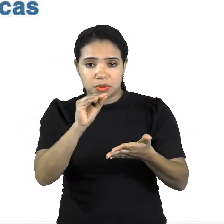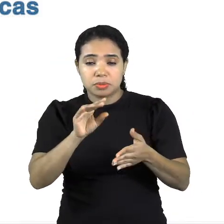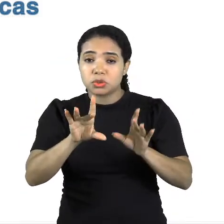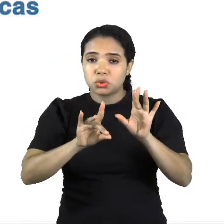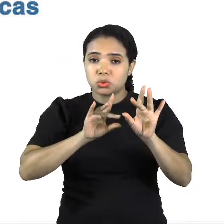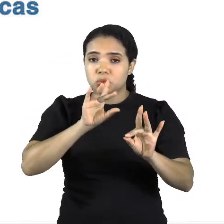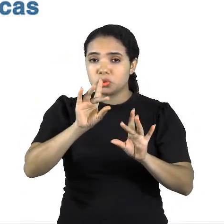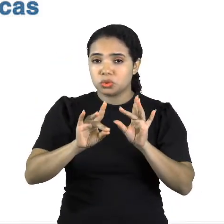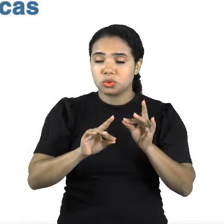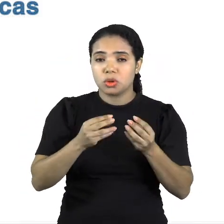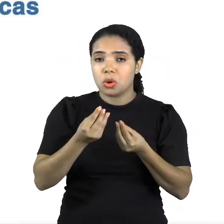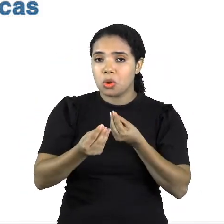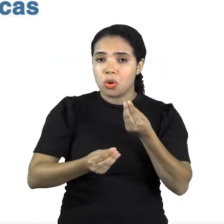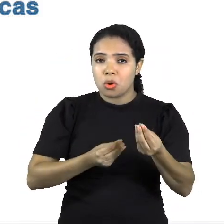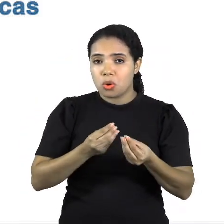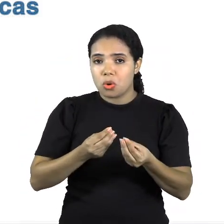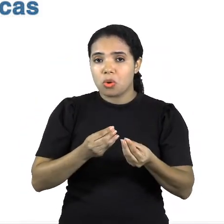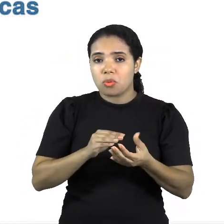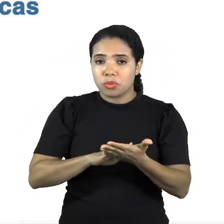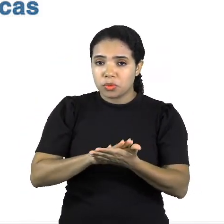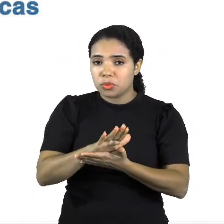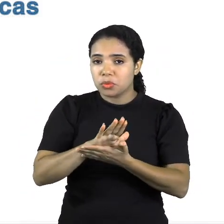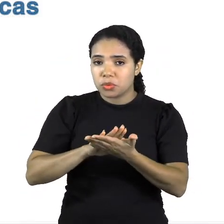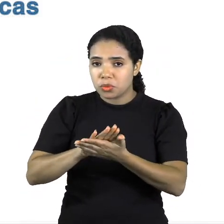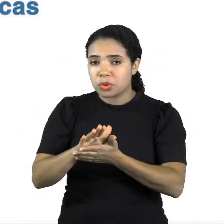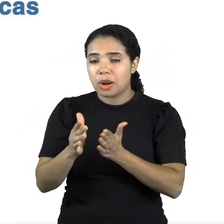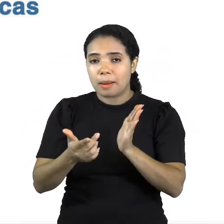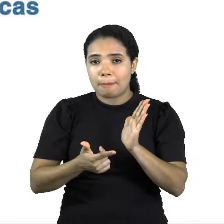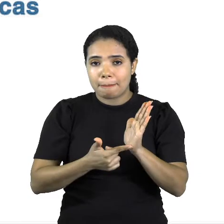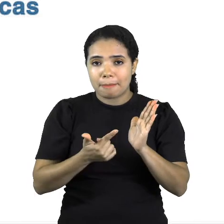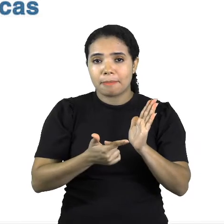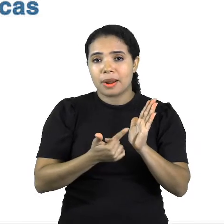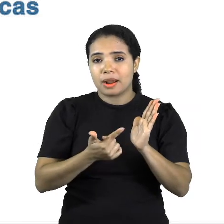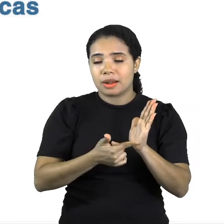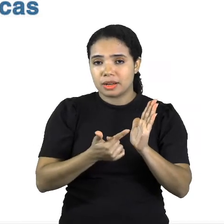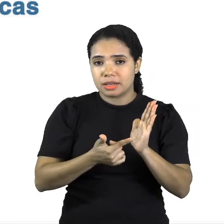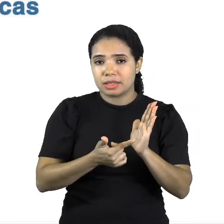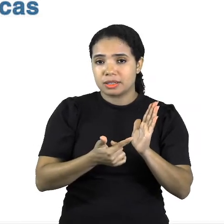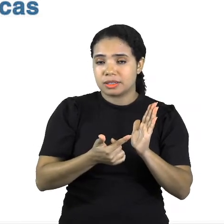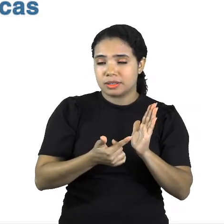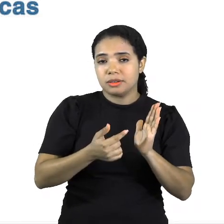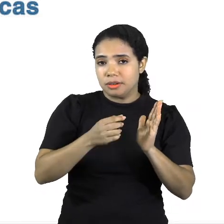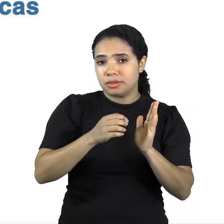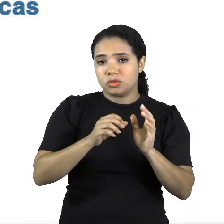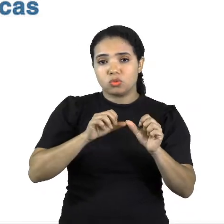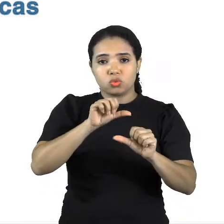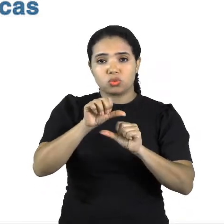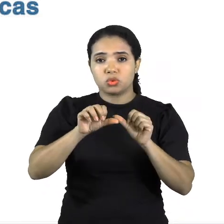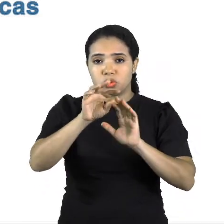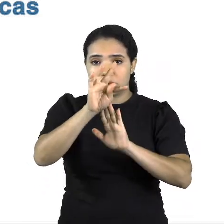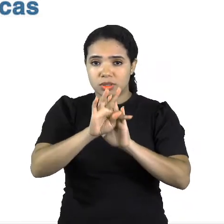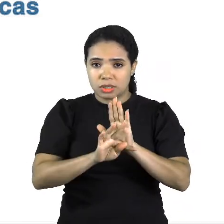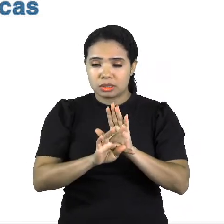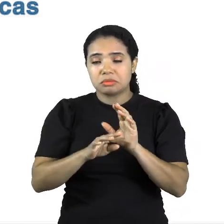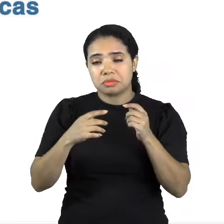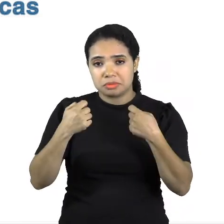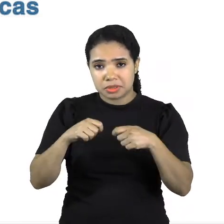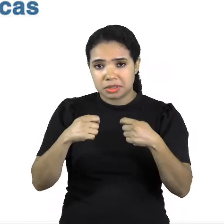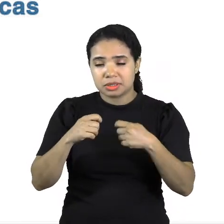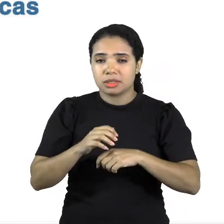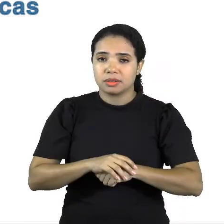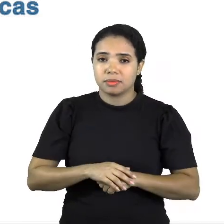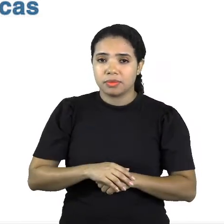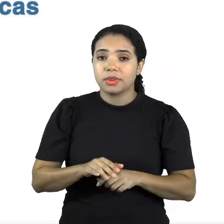escolhas, como a decisão de reproduzir páginas inteiras e inalteradas de texto quando julgassem necessário, e